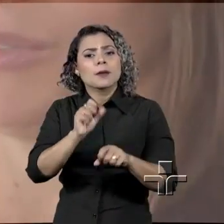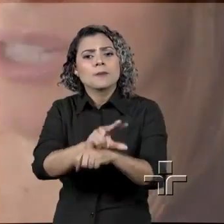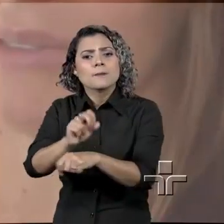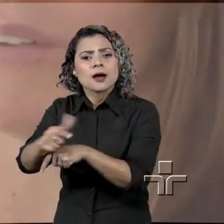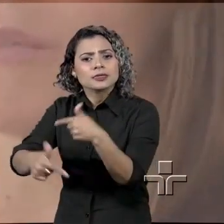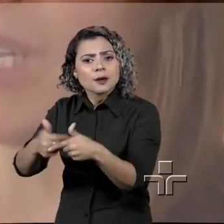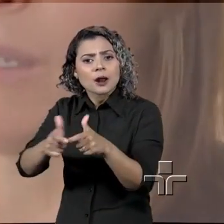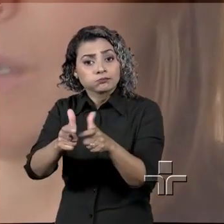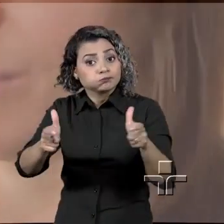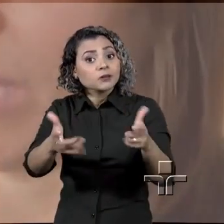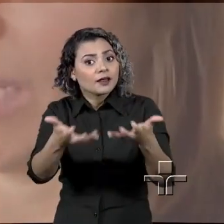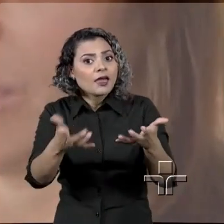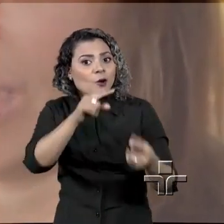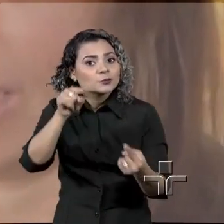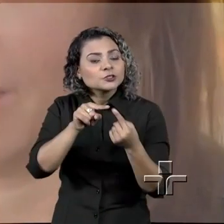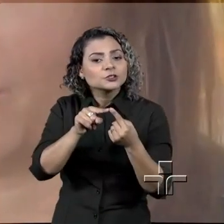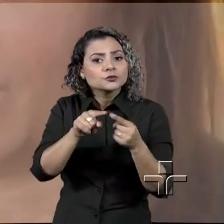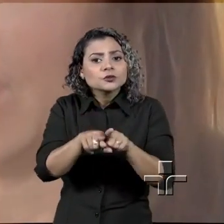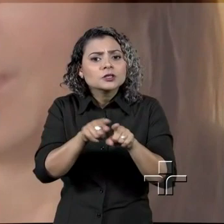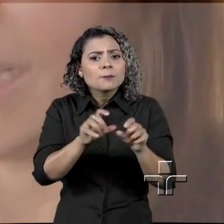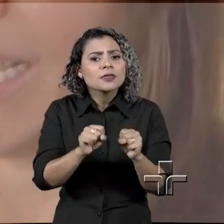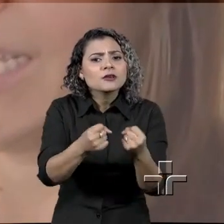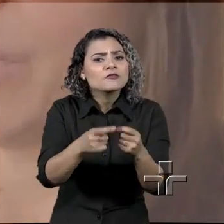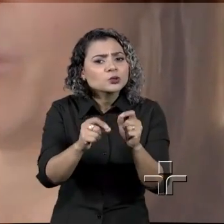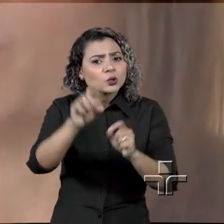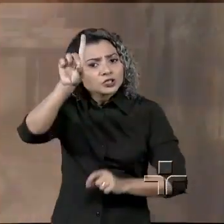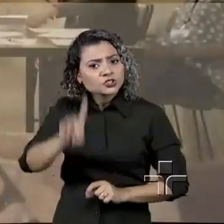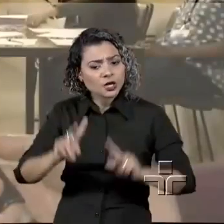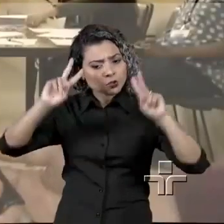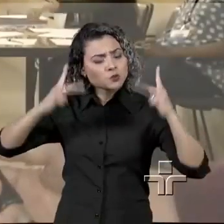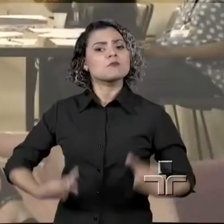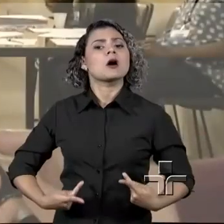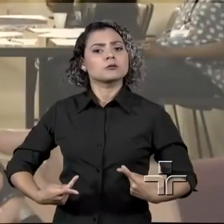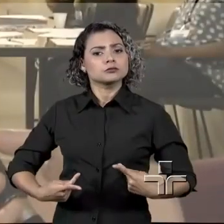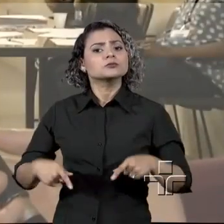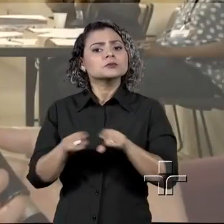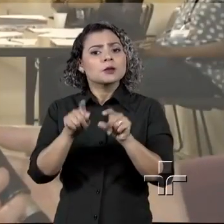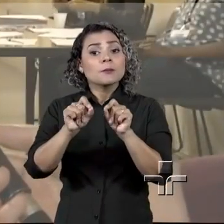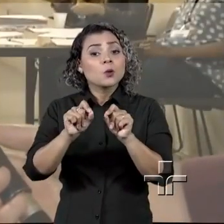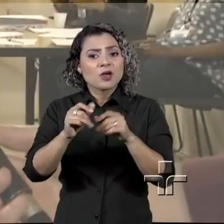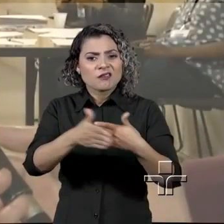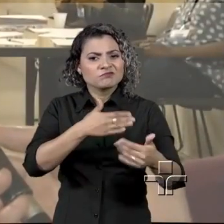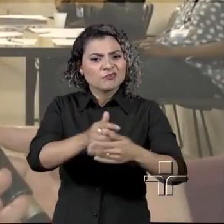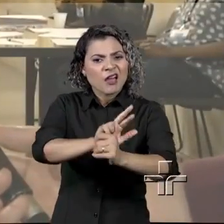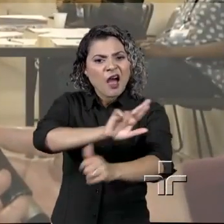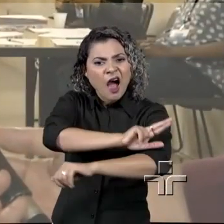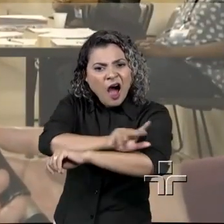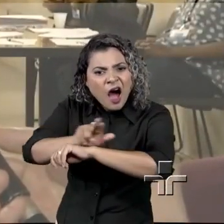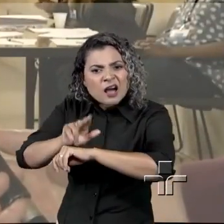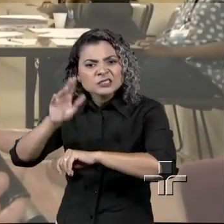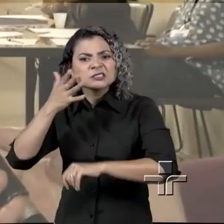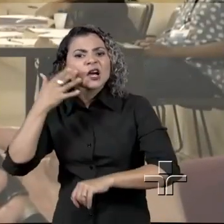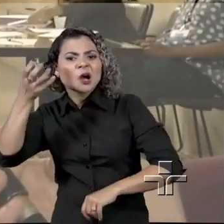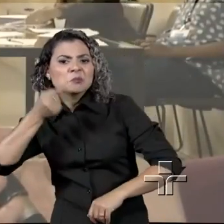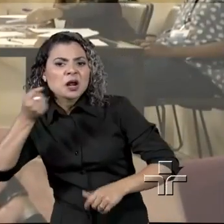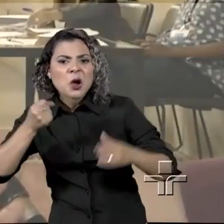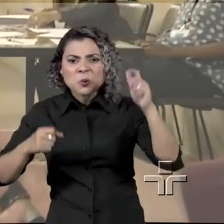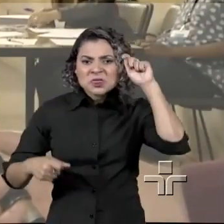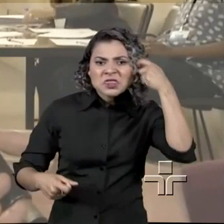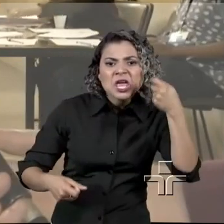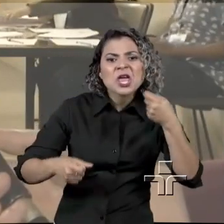empregos. Também defende uma pauta ampla em relação aos direitos humanos, independente de raça, cor, etnia,